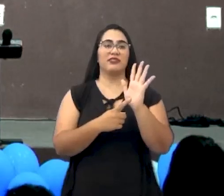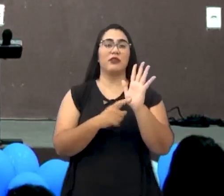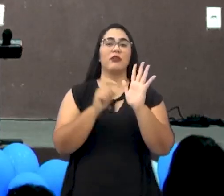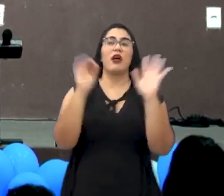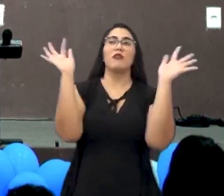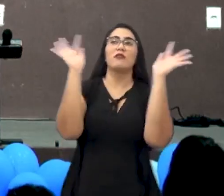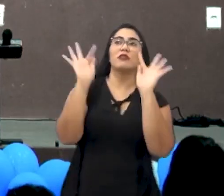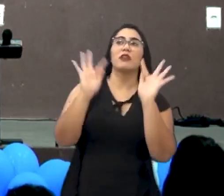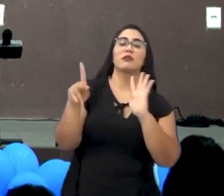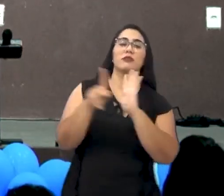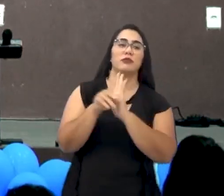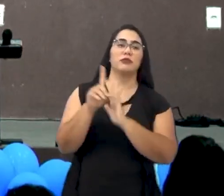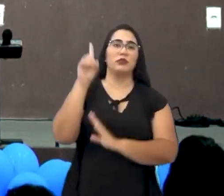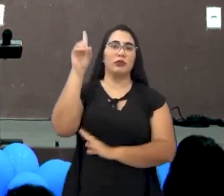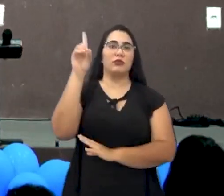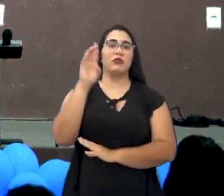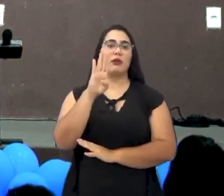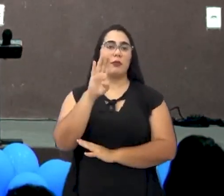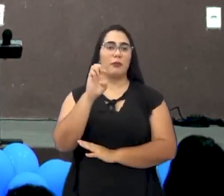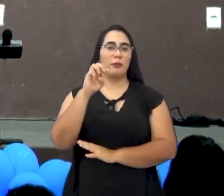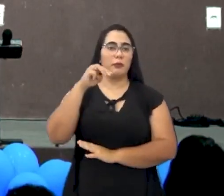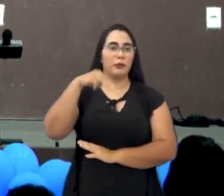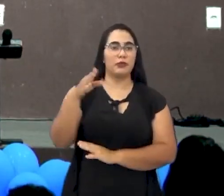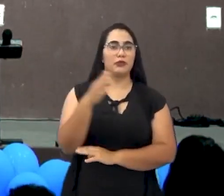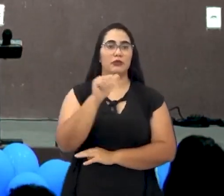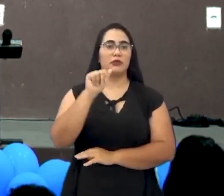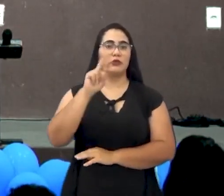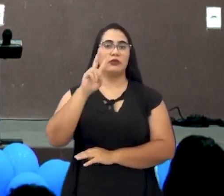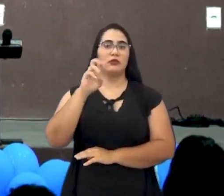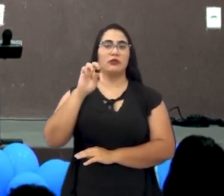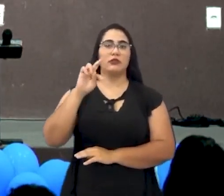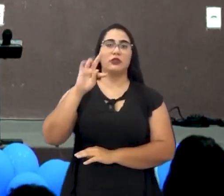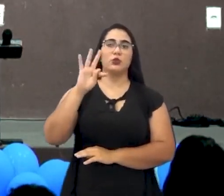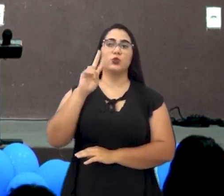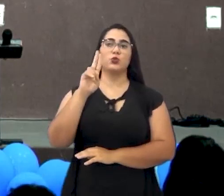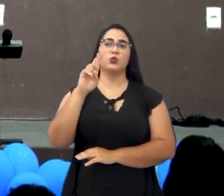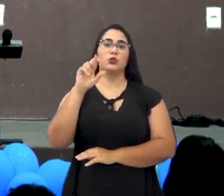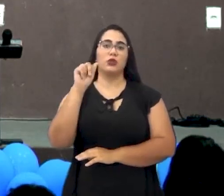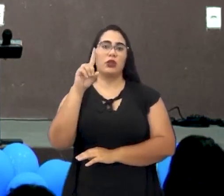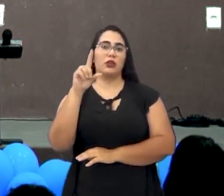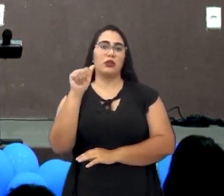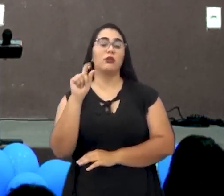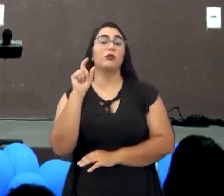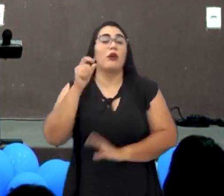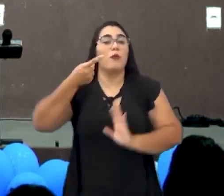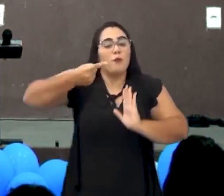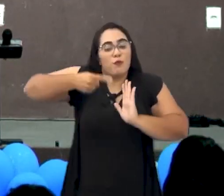alma bem-aventurada. É uma alma profundamente feliz.